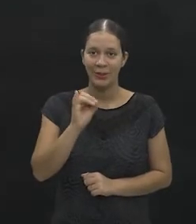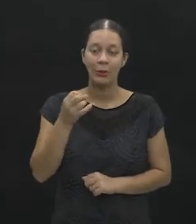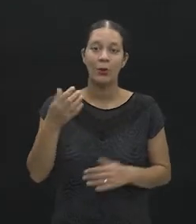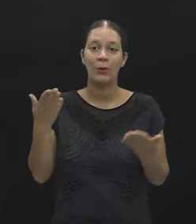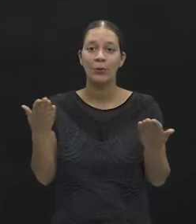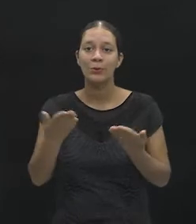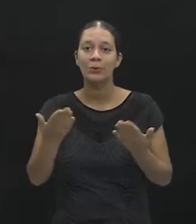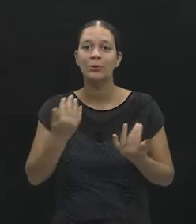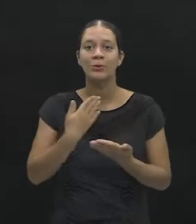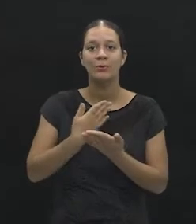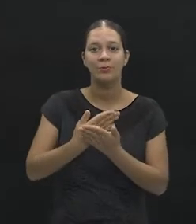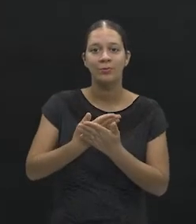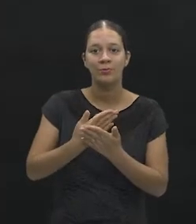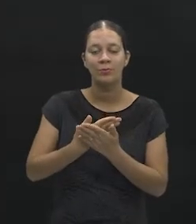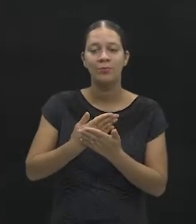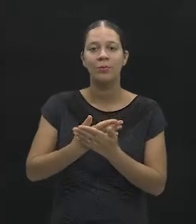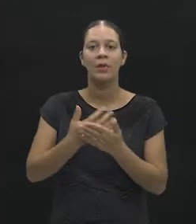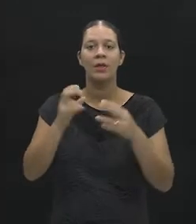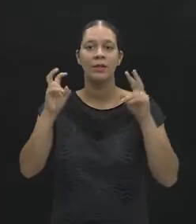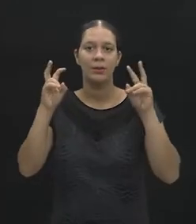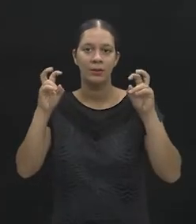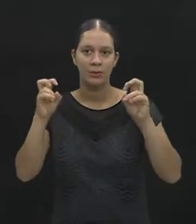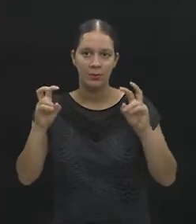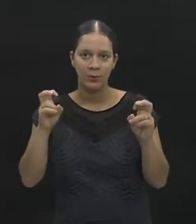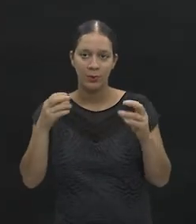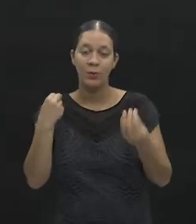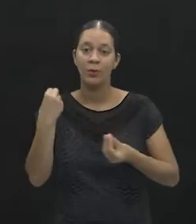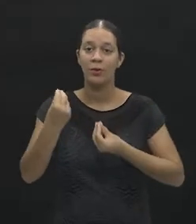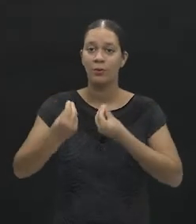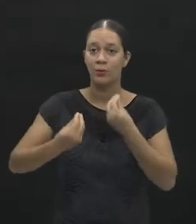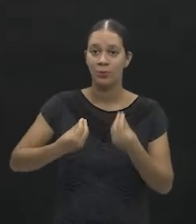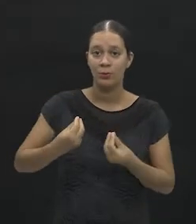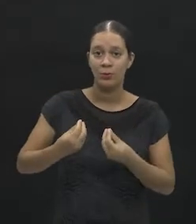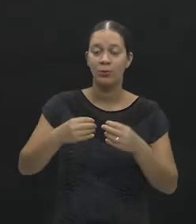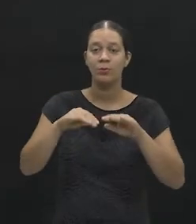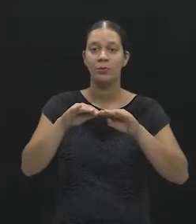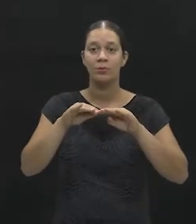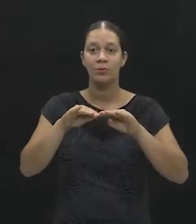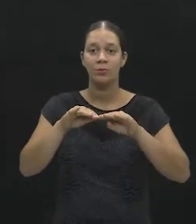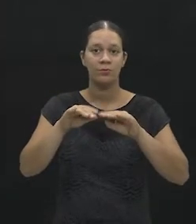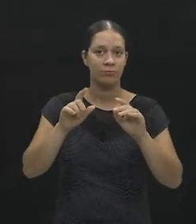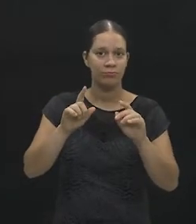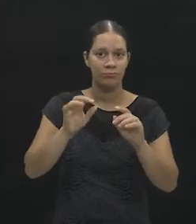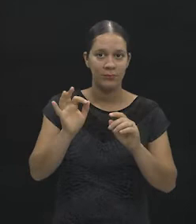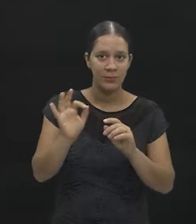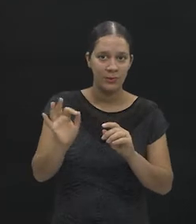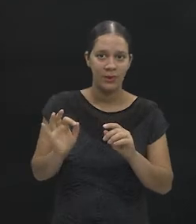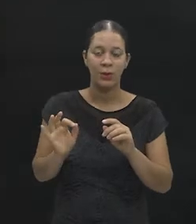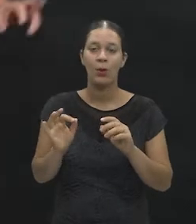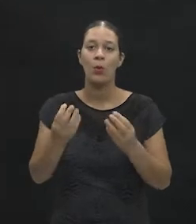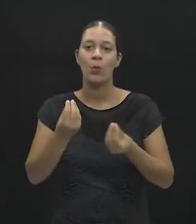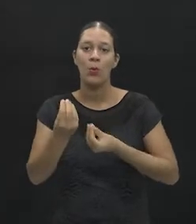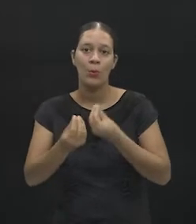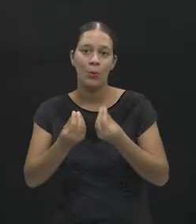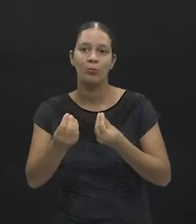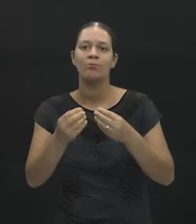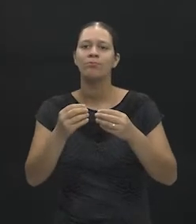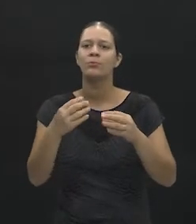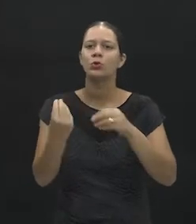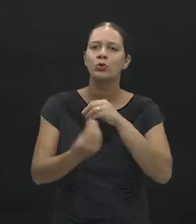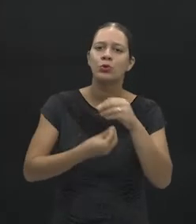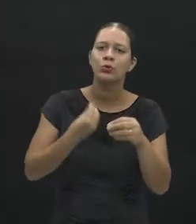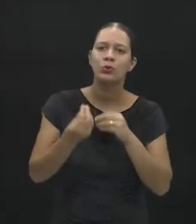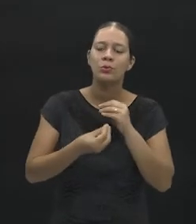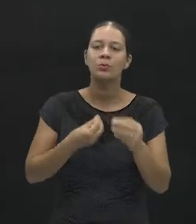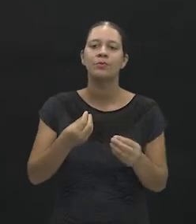Olá galera, na nossa aula de agora nós vamos abordar o assunto métodos de separação ou fracionamento